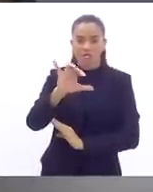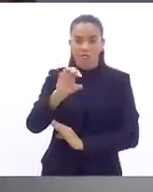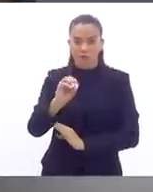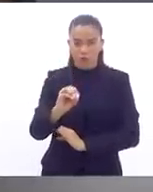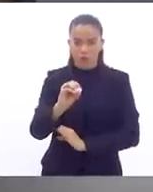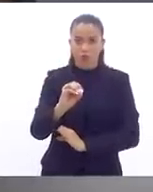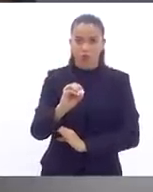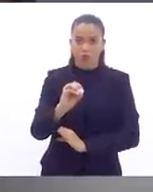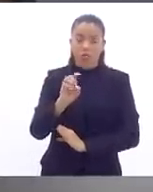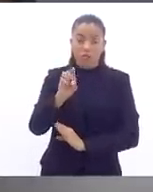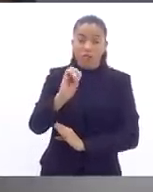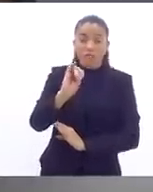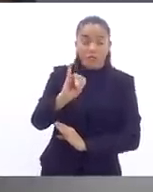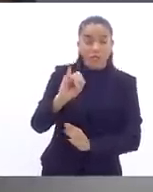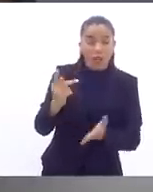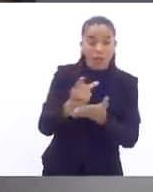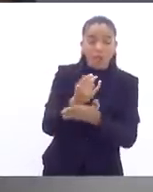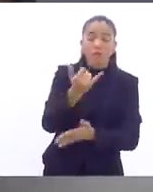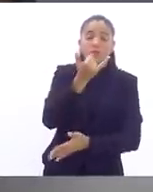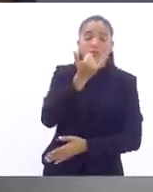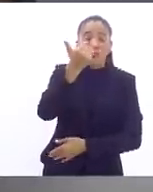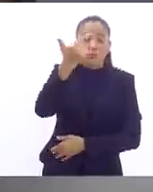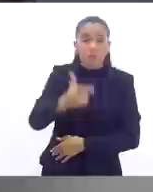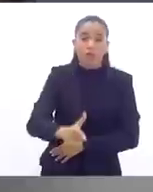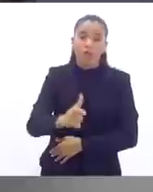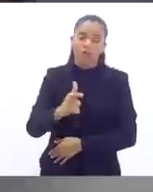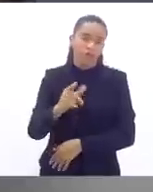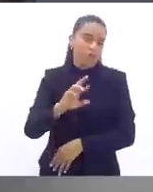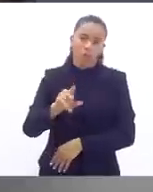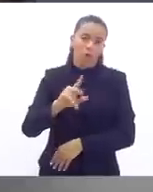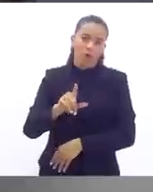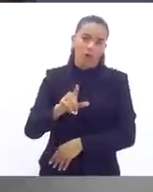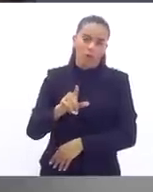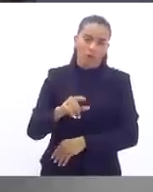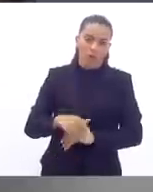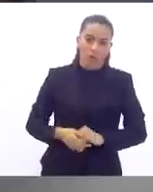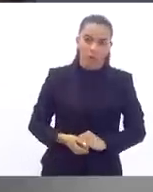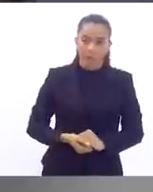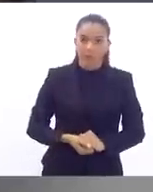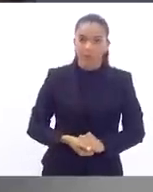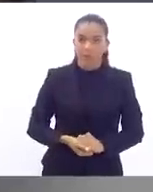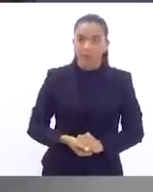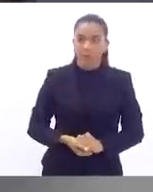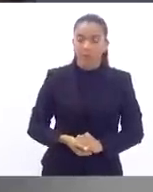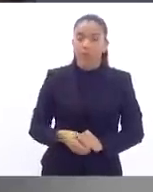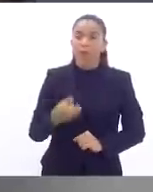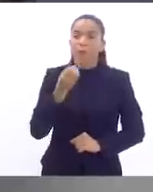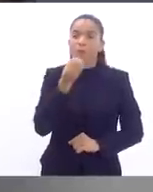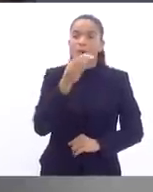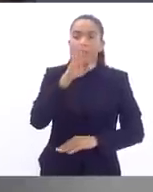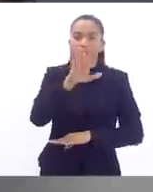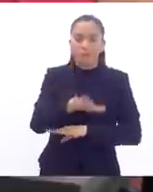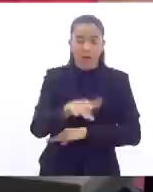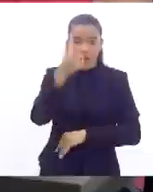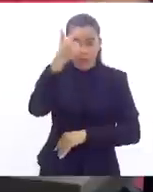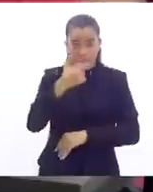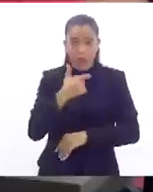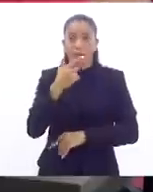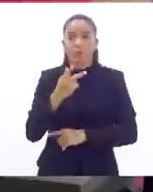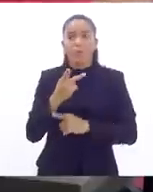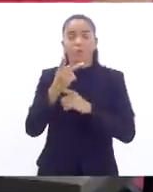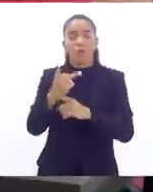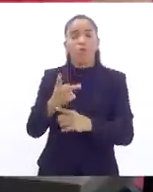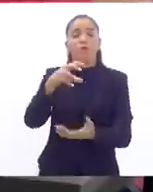se isso aconteceu eu peço desculpas mais uma vez porque não é para acontecer Tá bom boa tarde a todos eu fui na agência